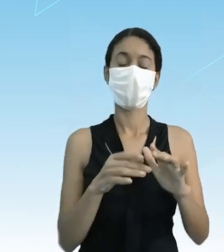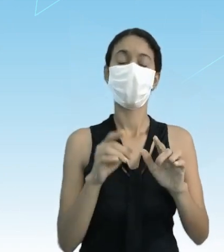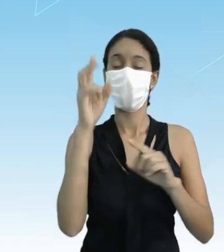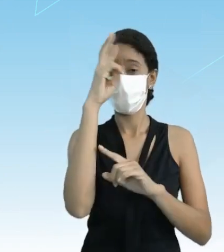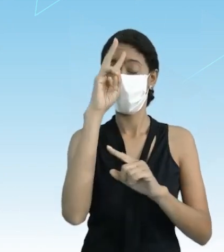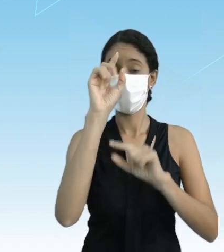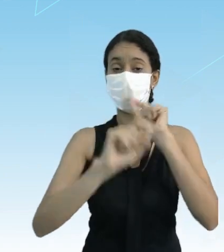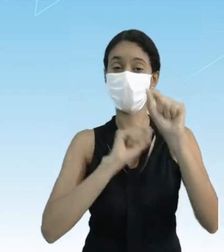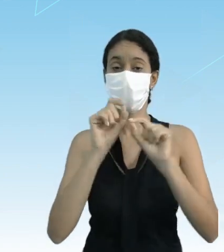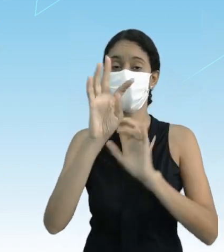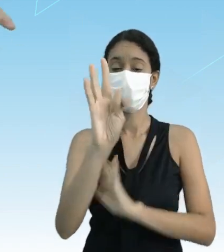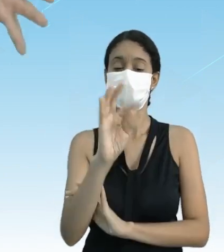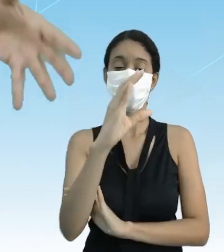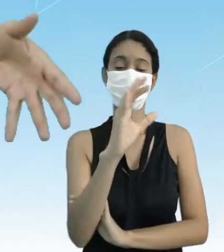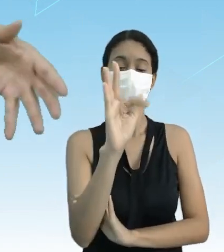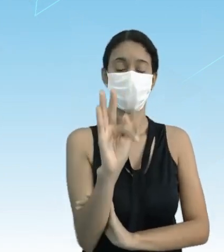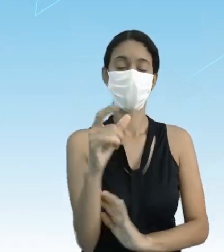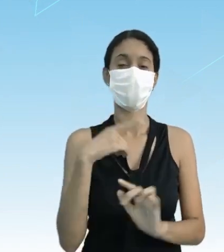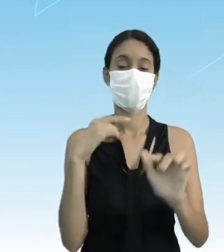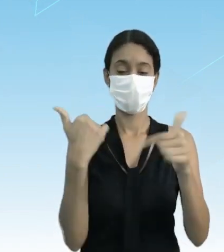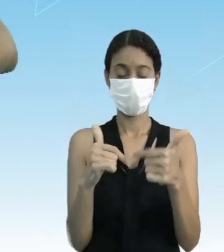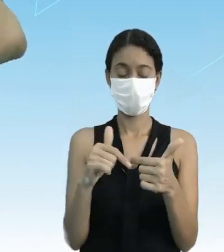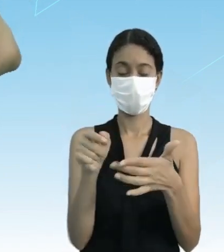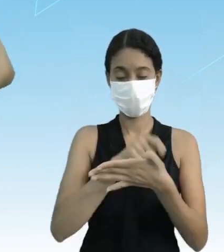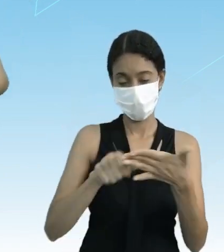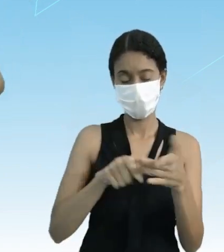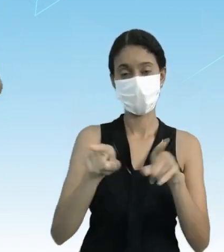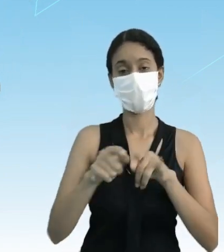Certo? Olha aí, paródia.